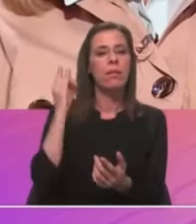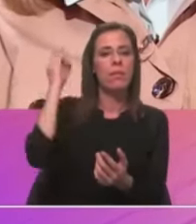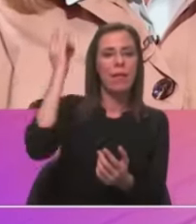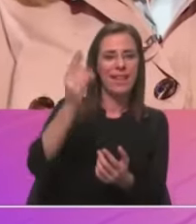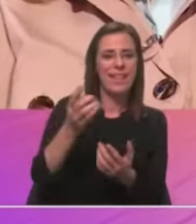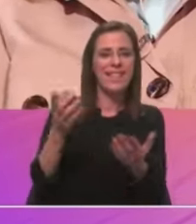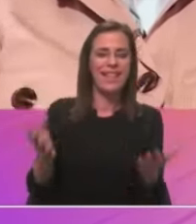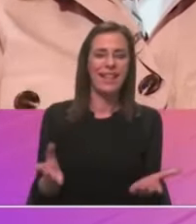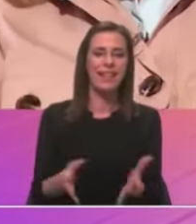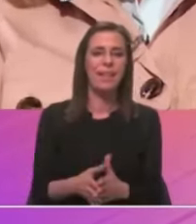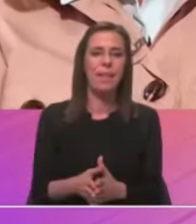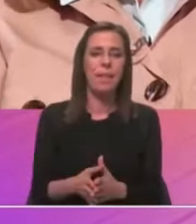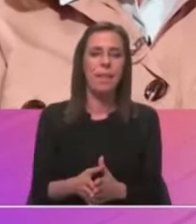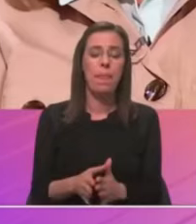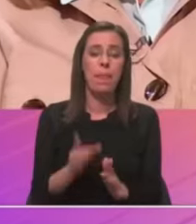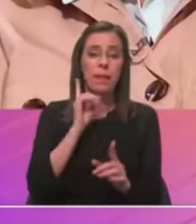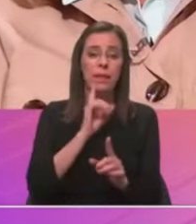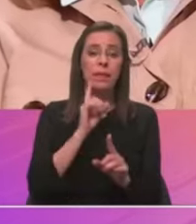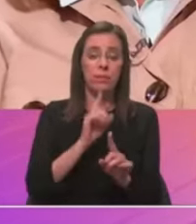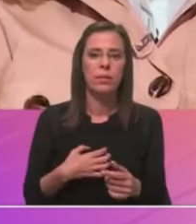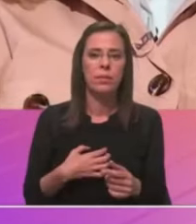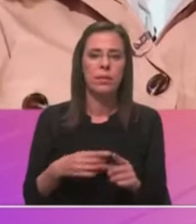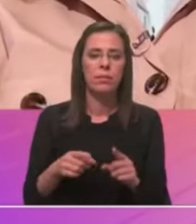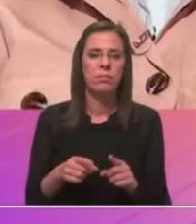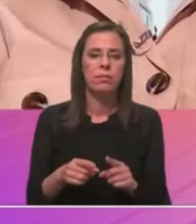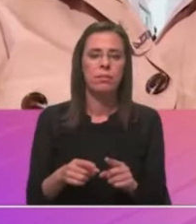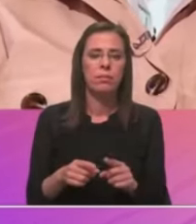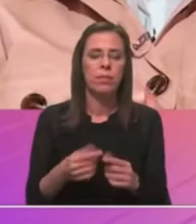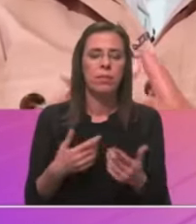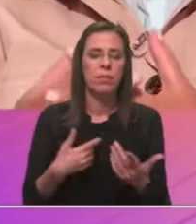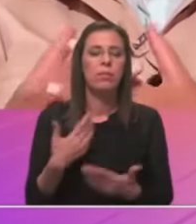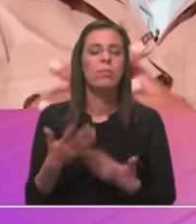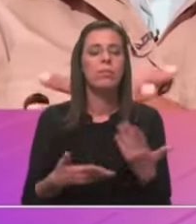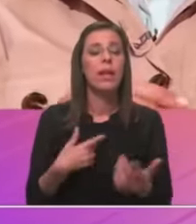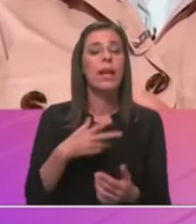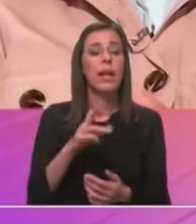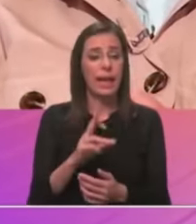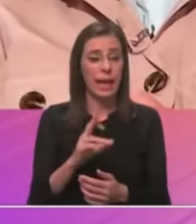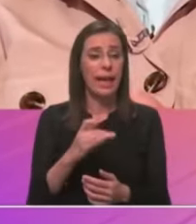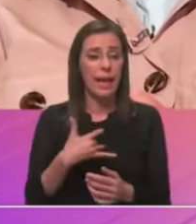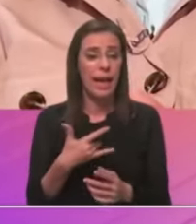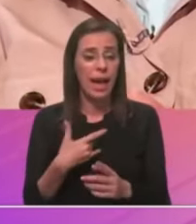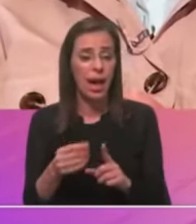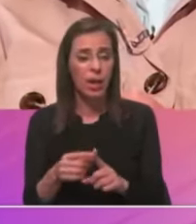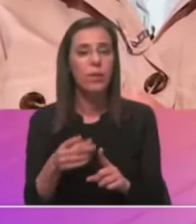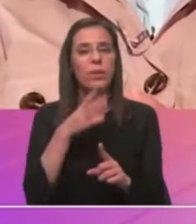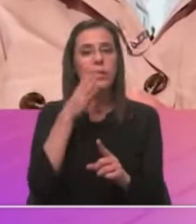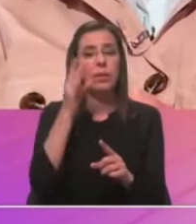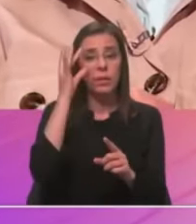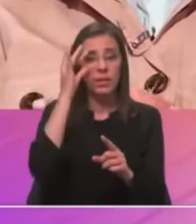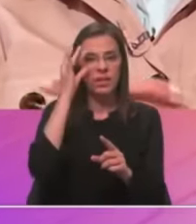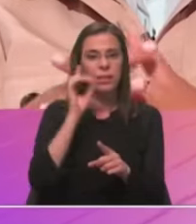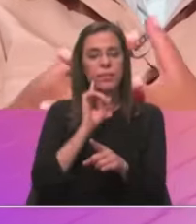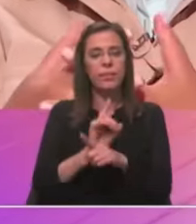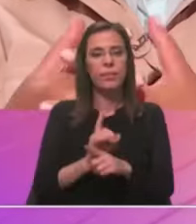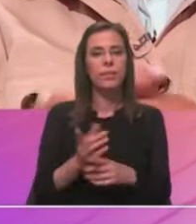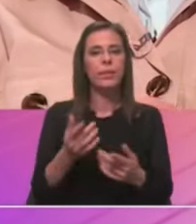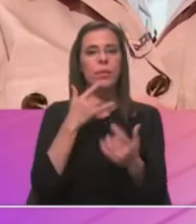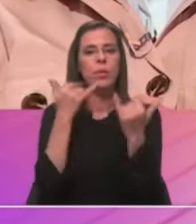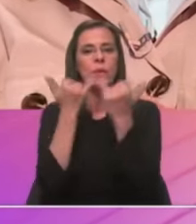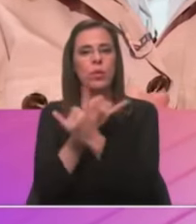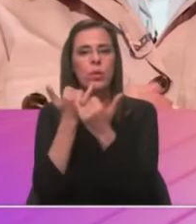alto isso é muito importante já percebi não depois Cheguei ao pé do Ricardo e ele estava muito